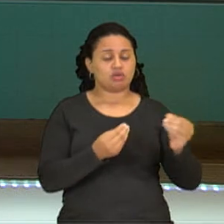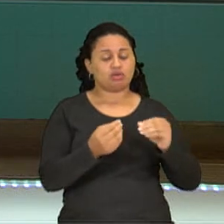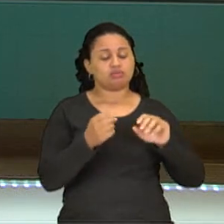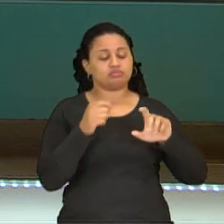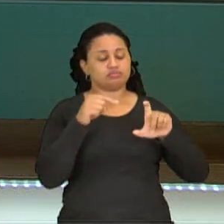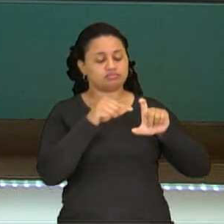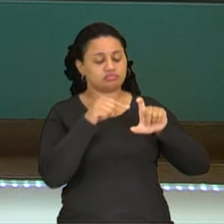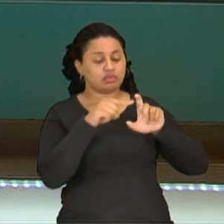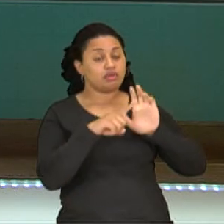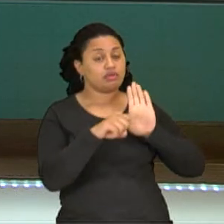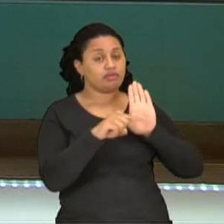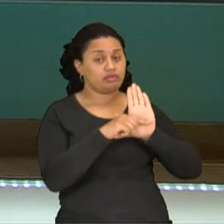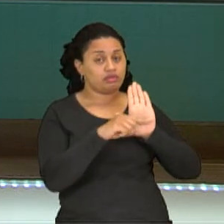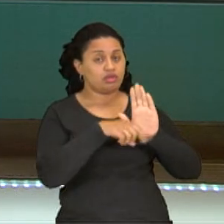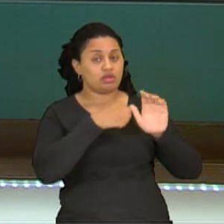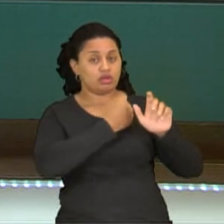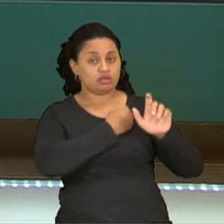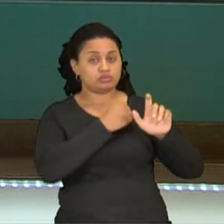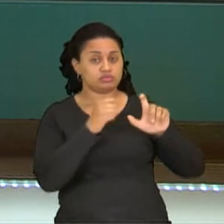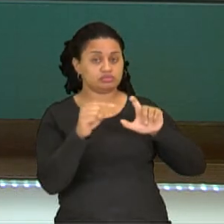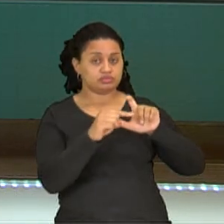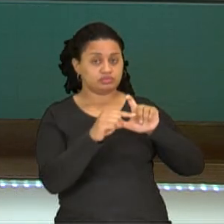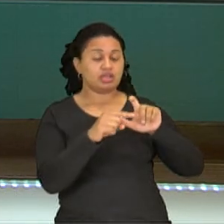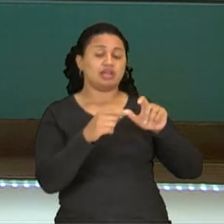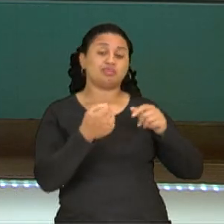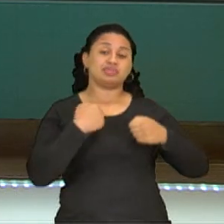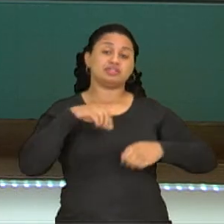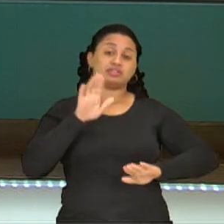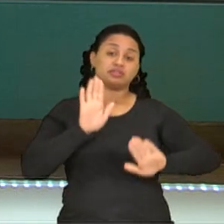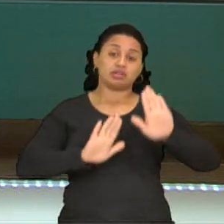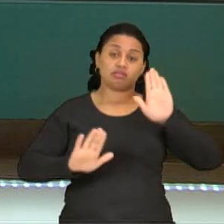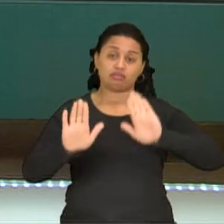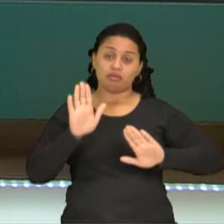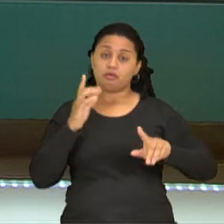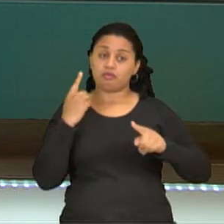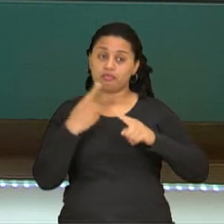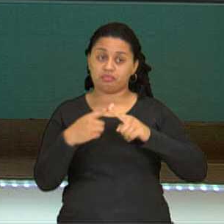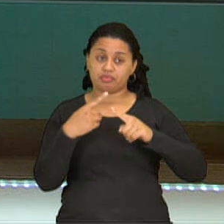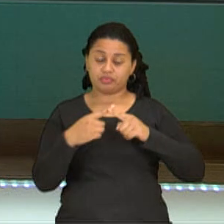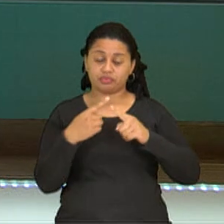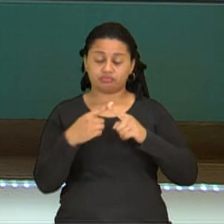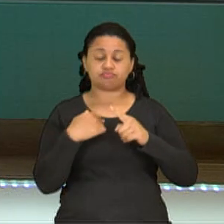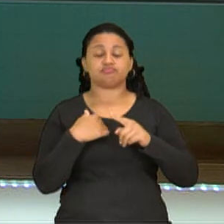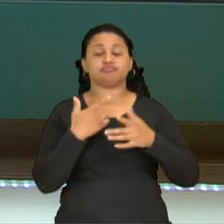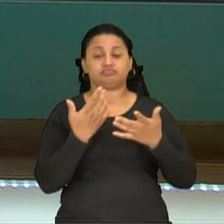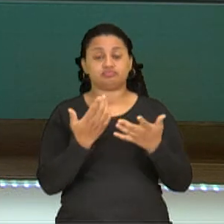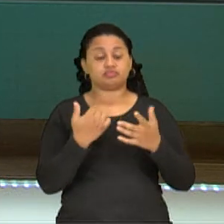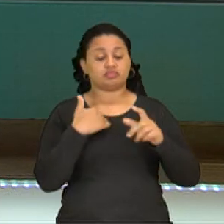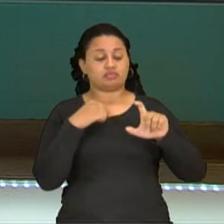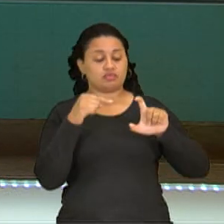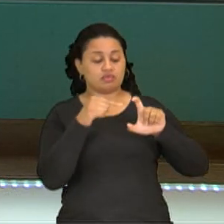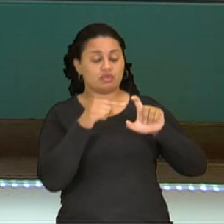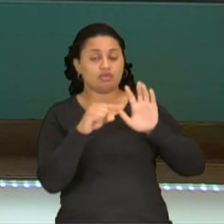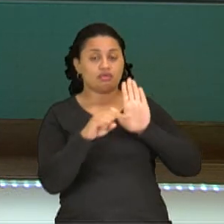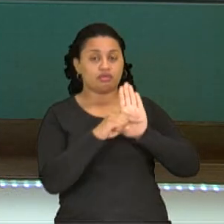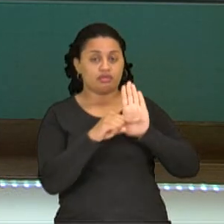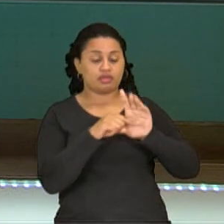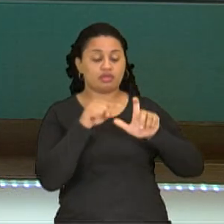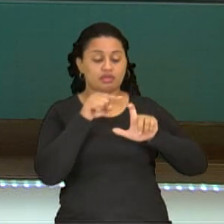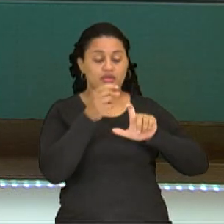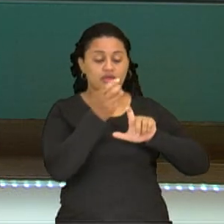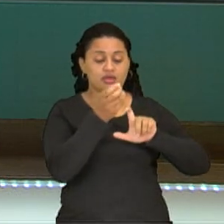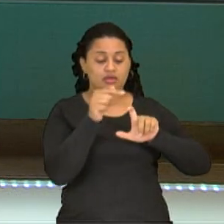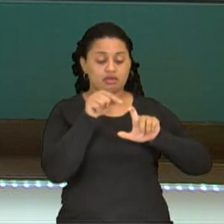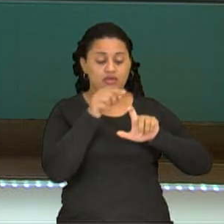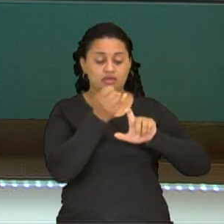tenho a base negativa, eu tenho que tomar um certo cuidado. Por quê? Base negativa com expoente